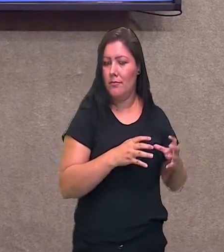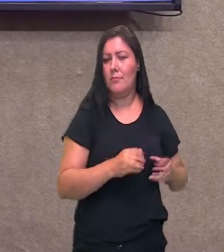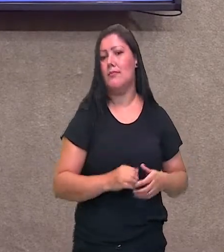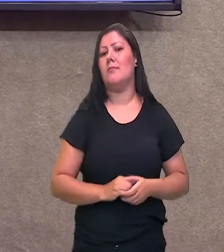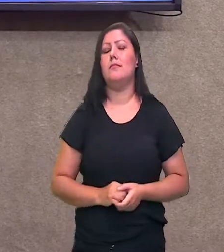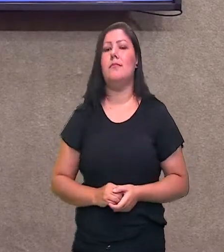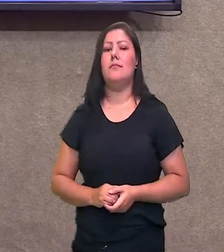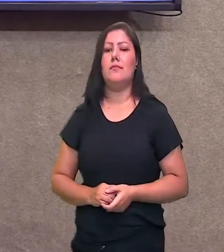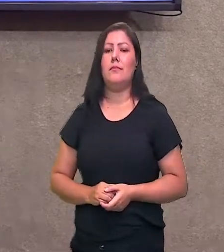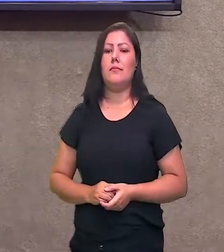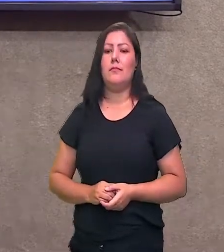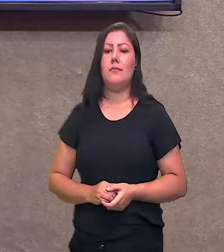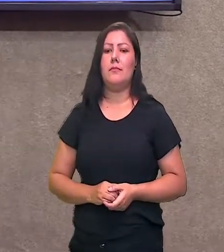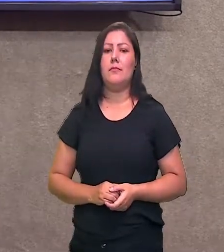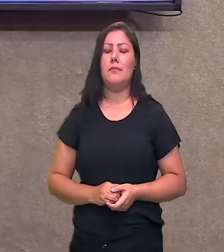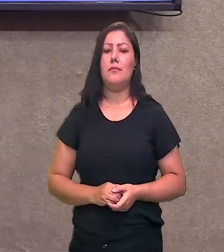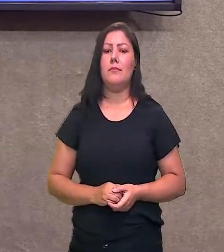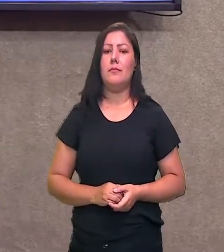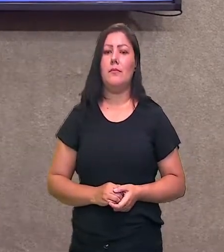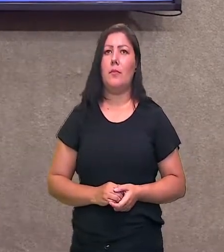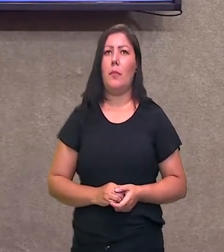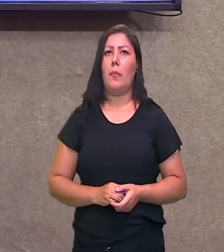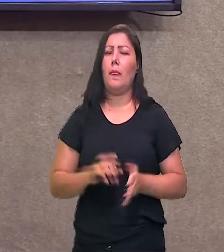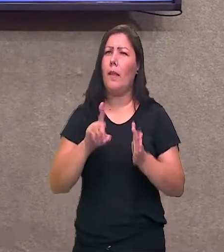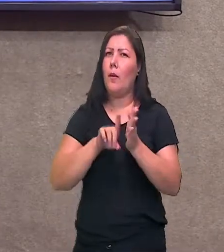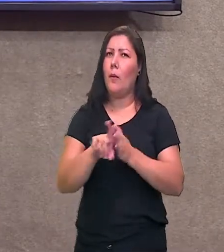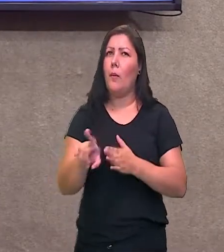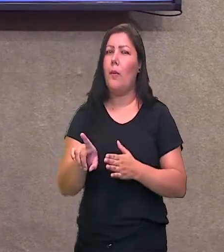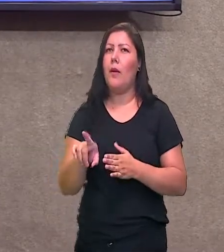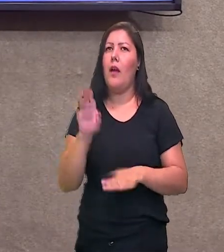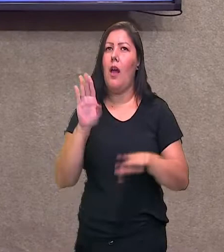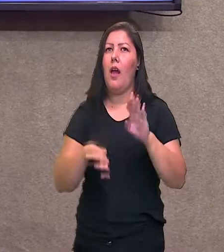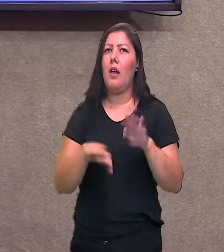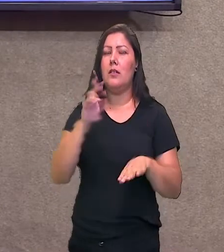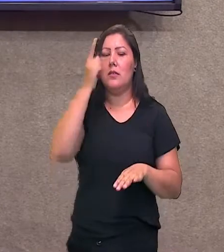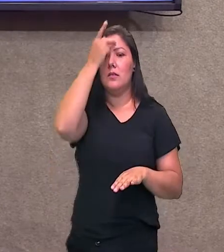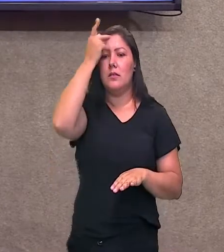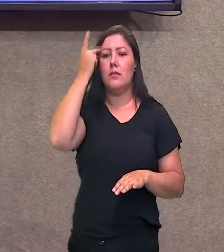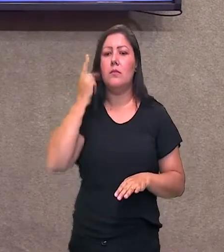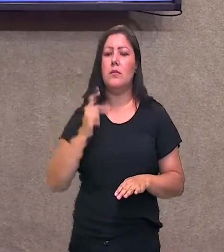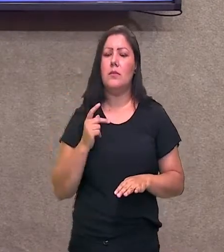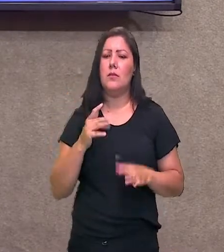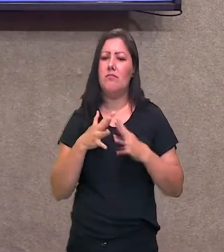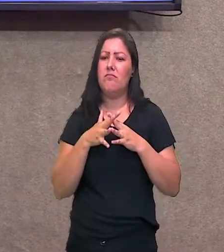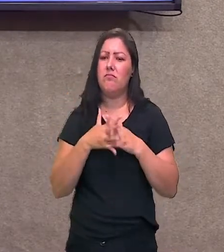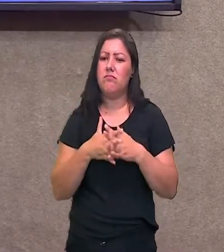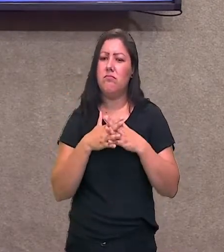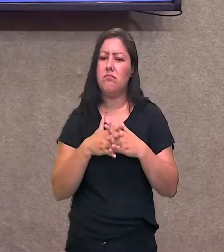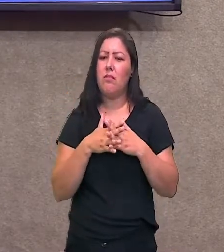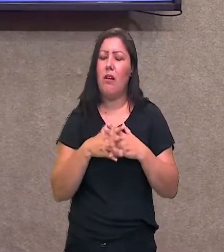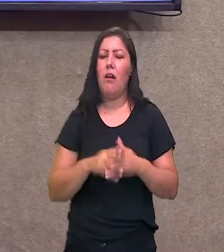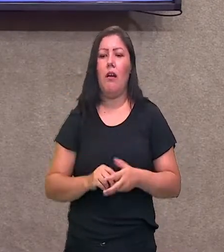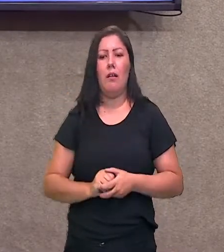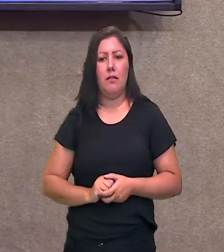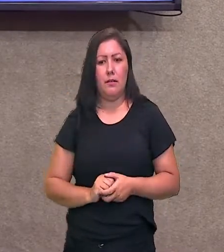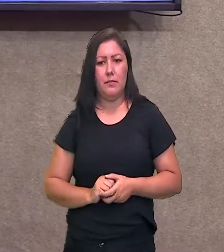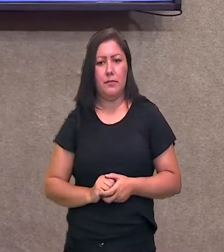Existe uma pergunta que às vezes intriga as pessoas. Como que no mundo